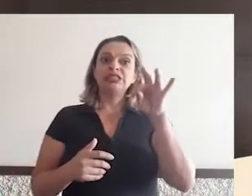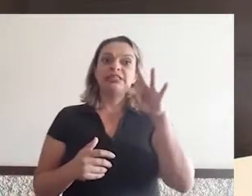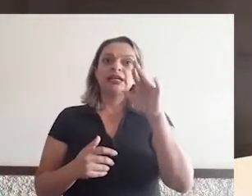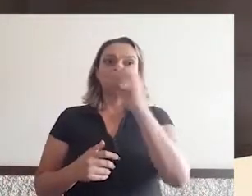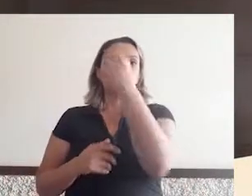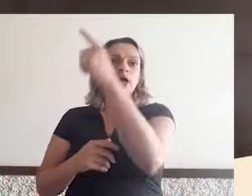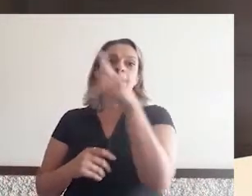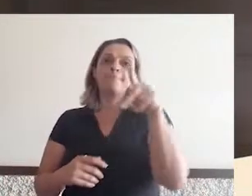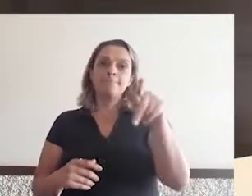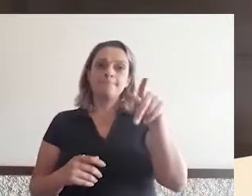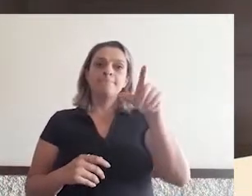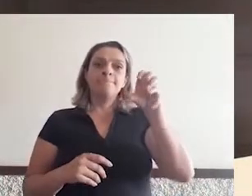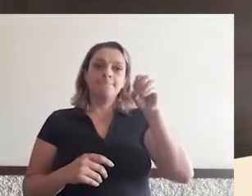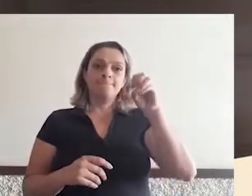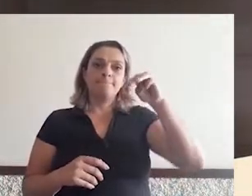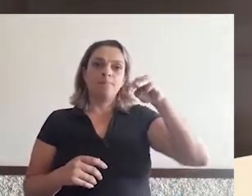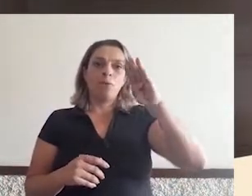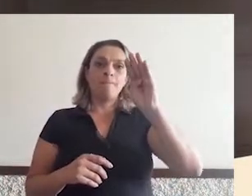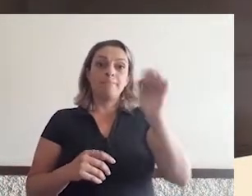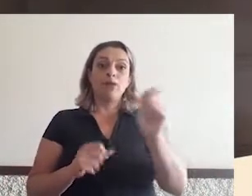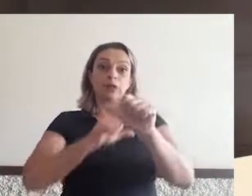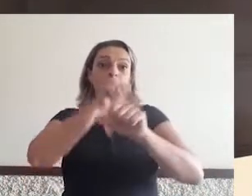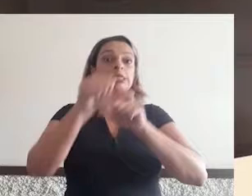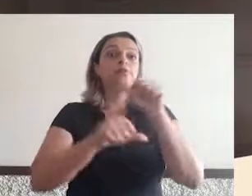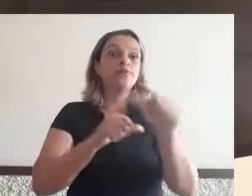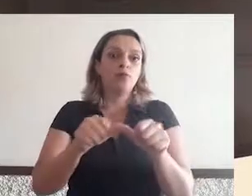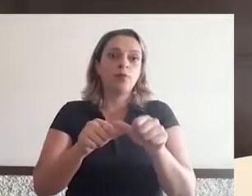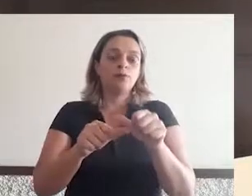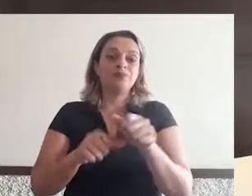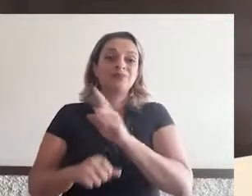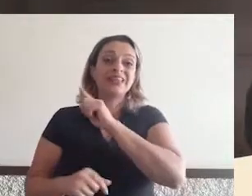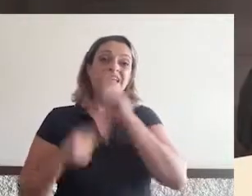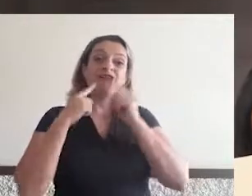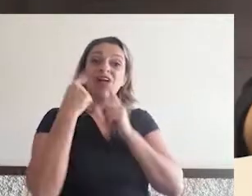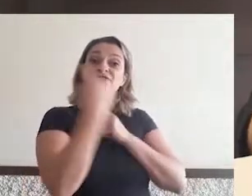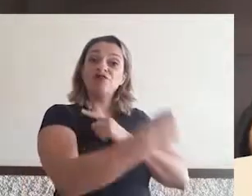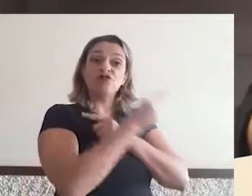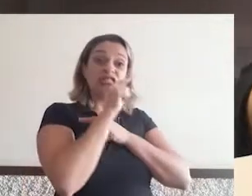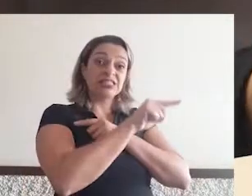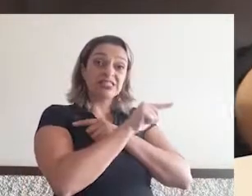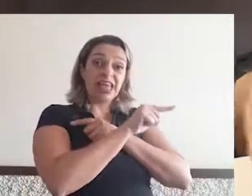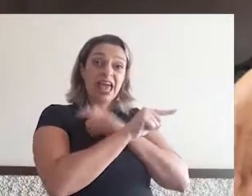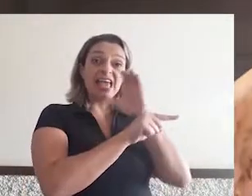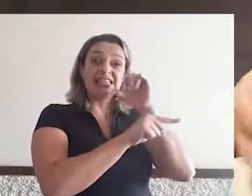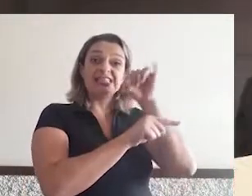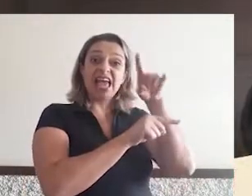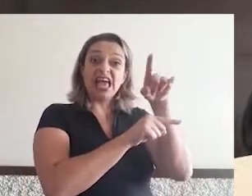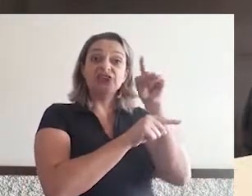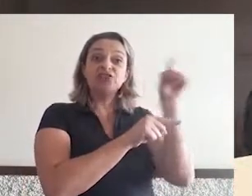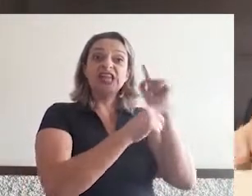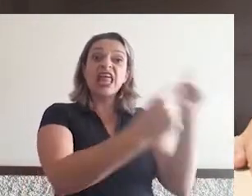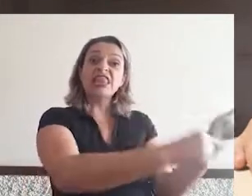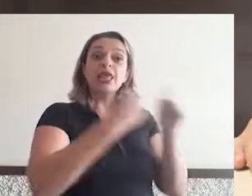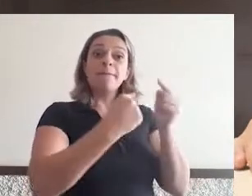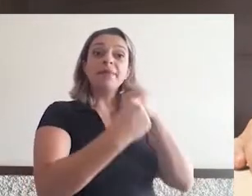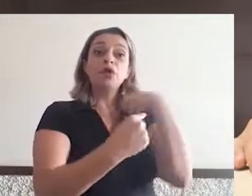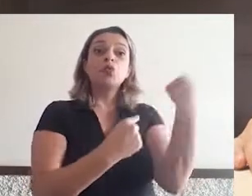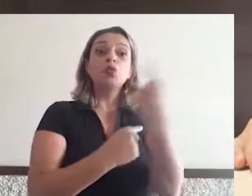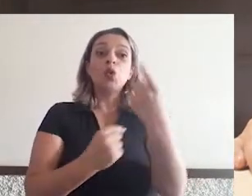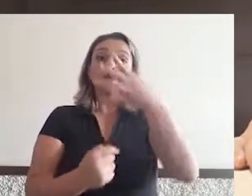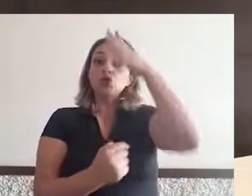então, vai declarar Júlio César como inimigo de Roma, destituindo César de todas as suas